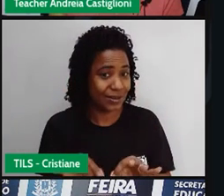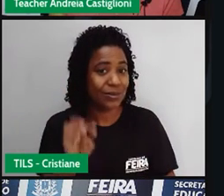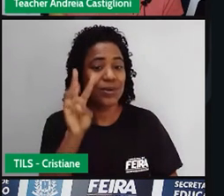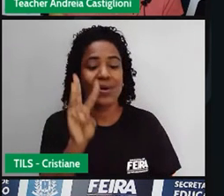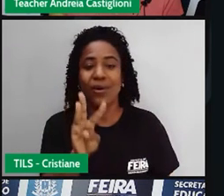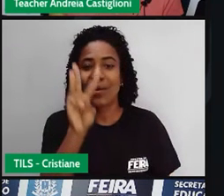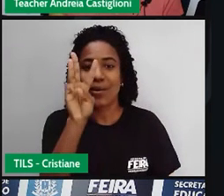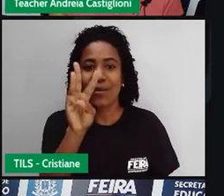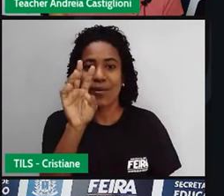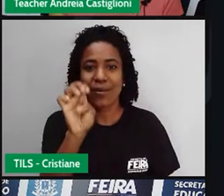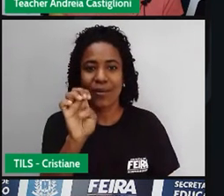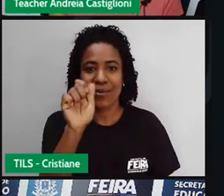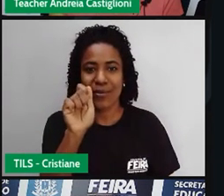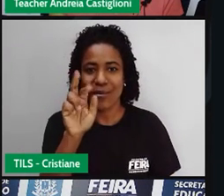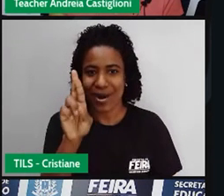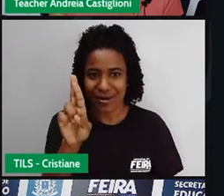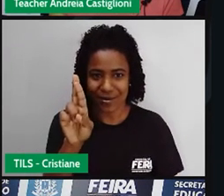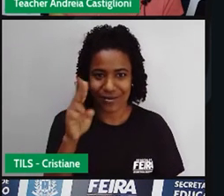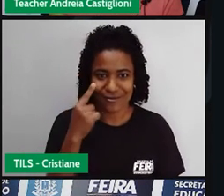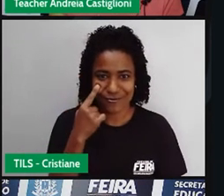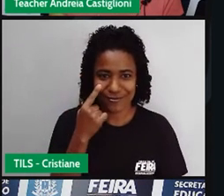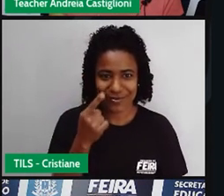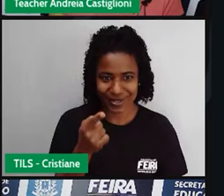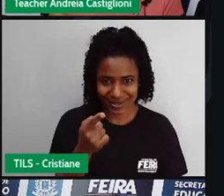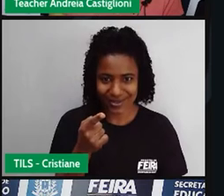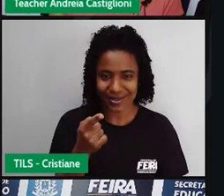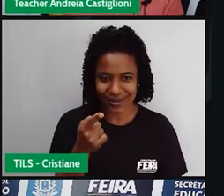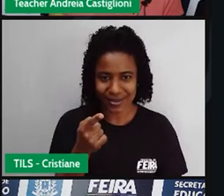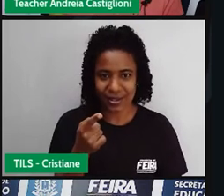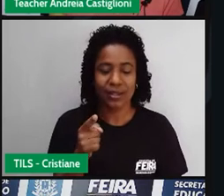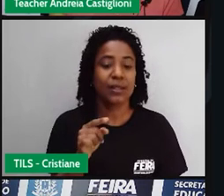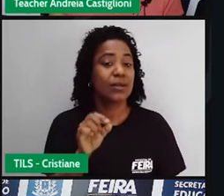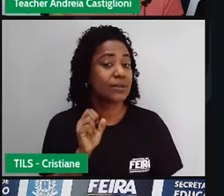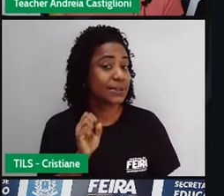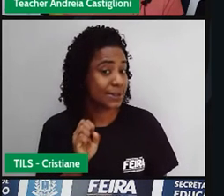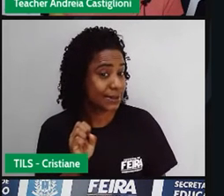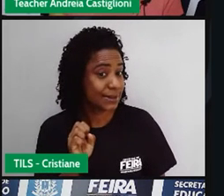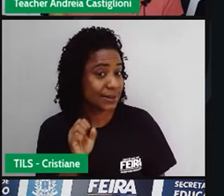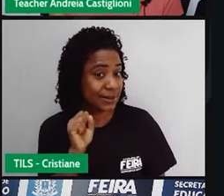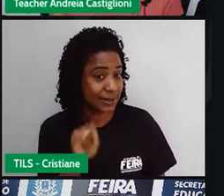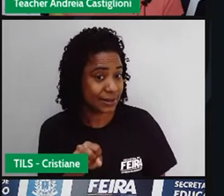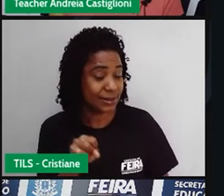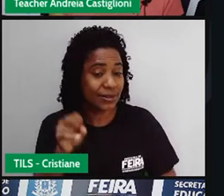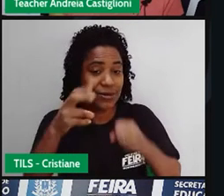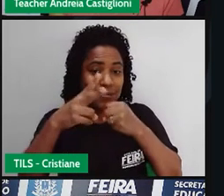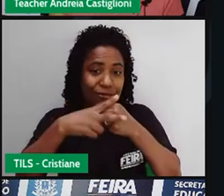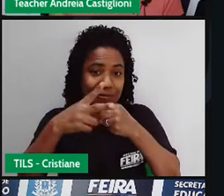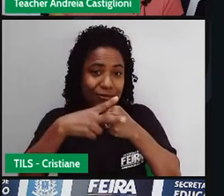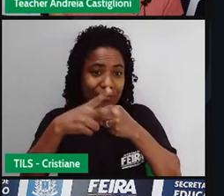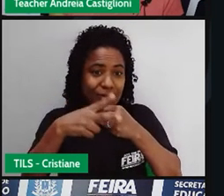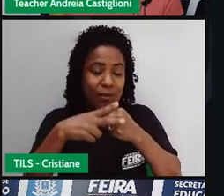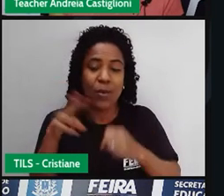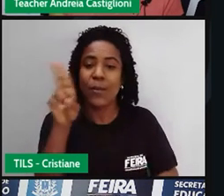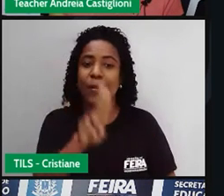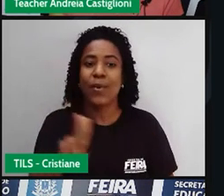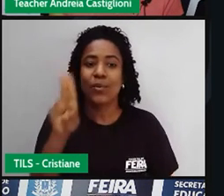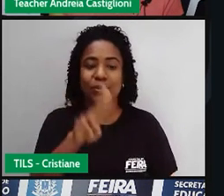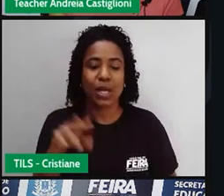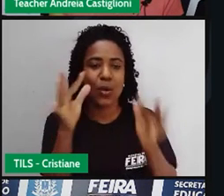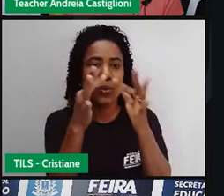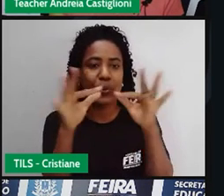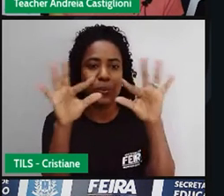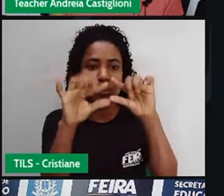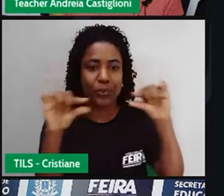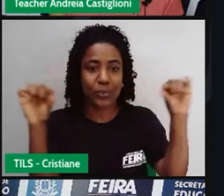vocês podem ver aí espelhado no slide então principal verbo utilizado para construir frases a